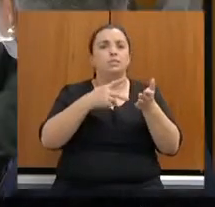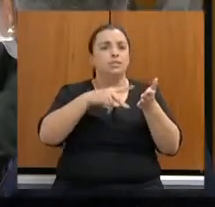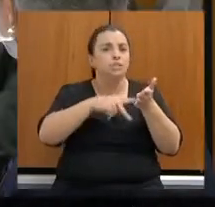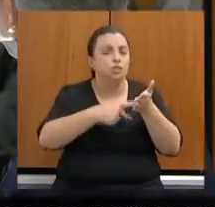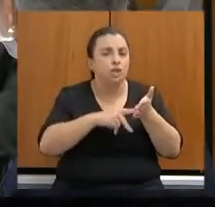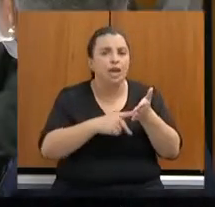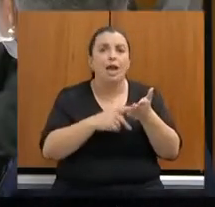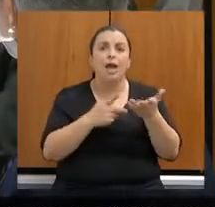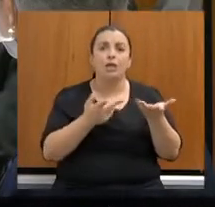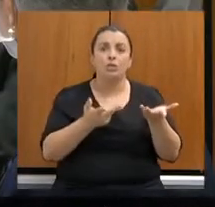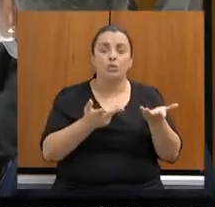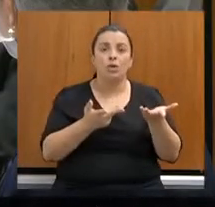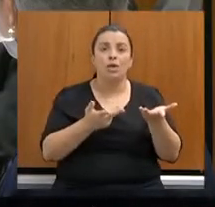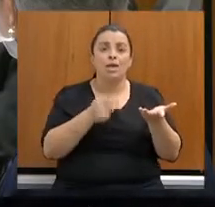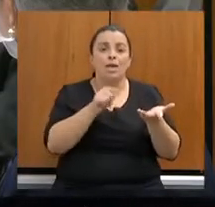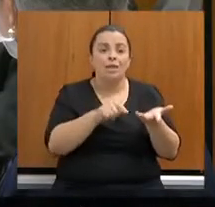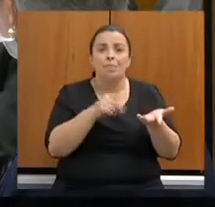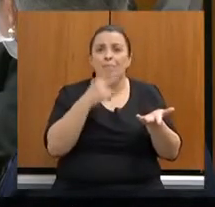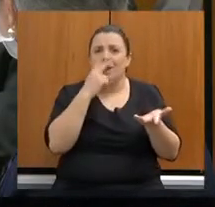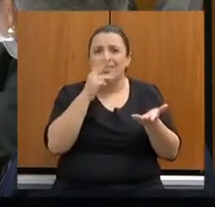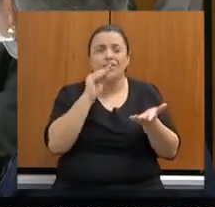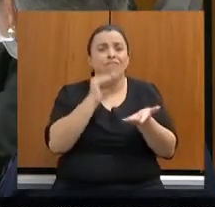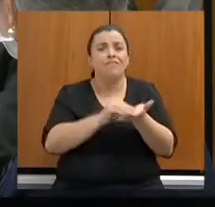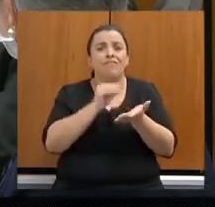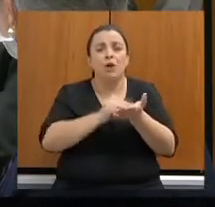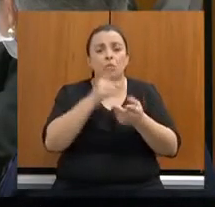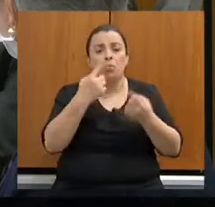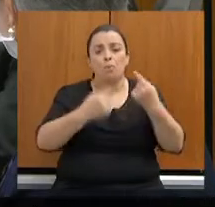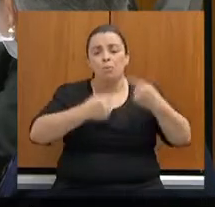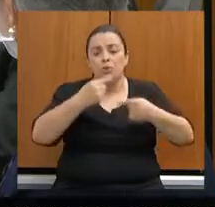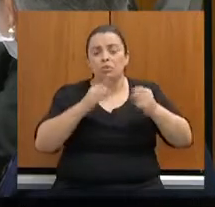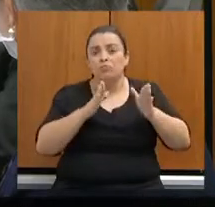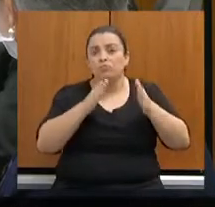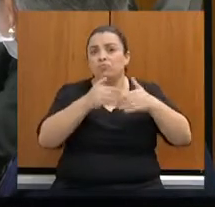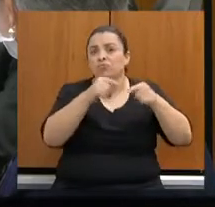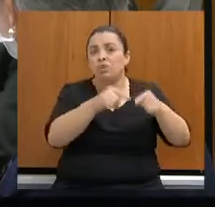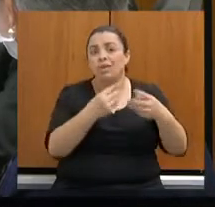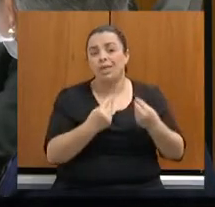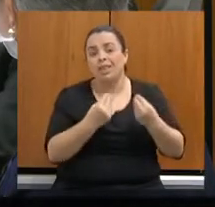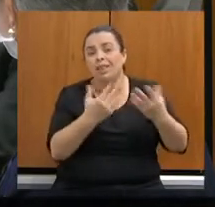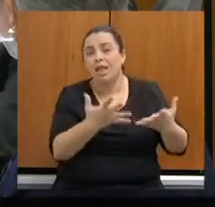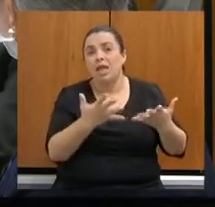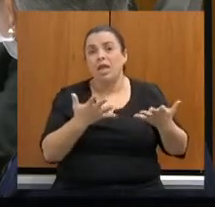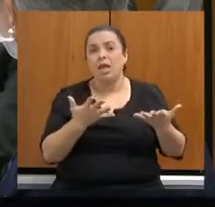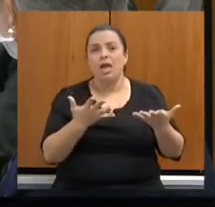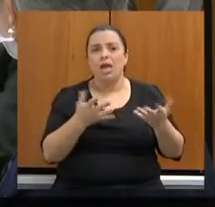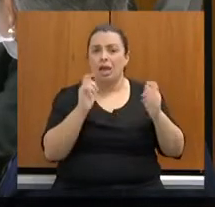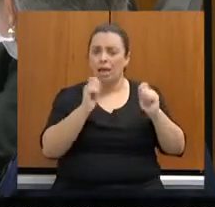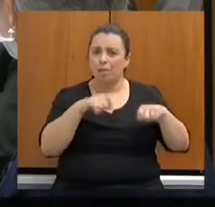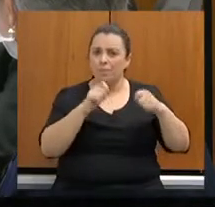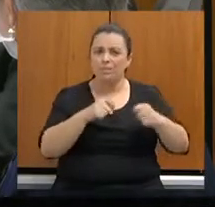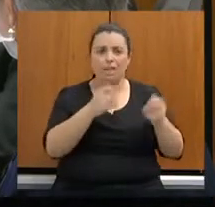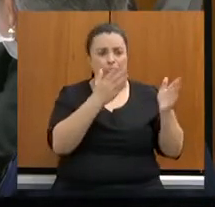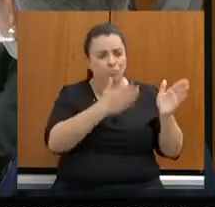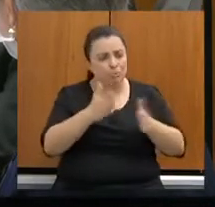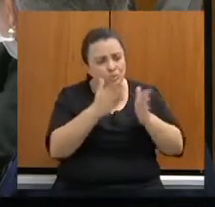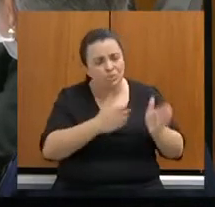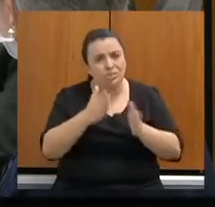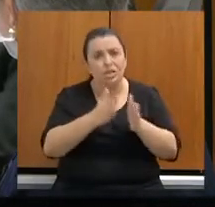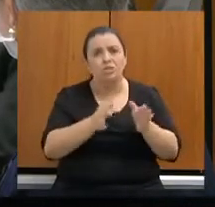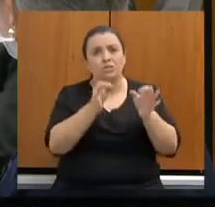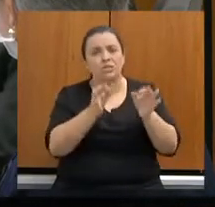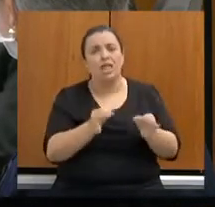na avaliação deles ausência de uma política que pudesse dar condições a eles para a produção escoar produção